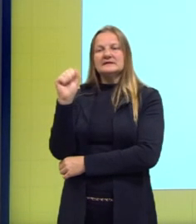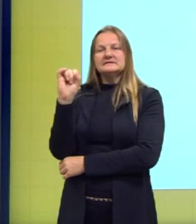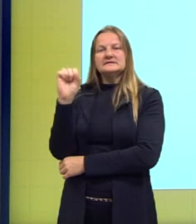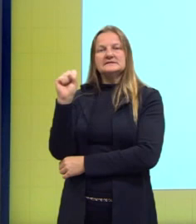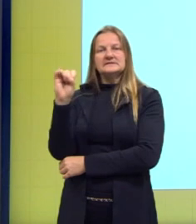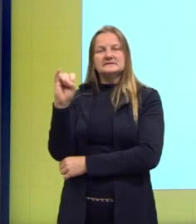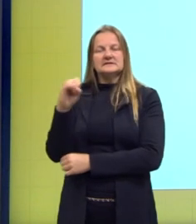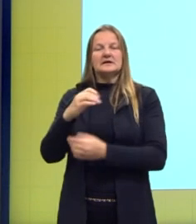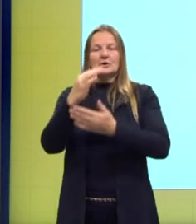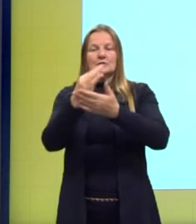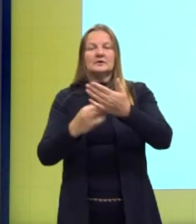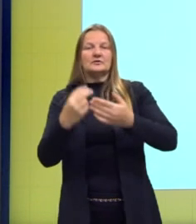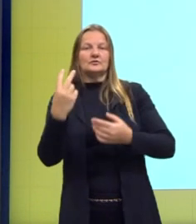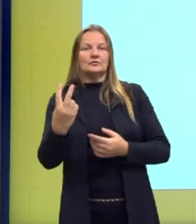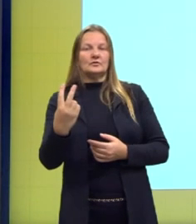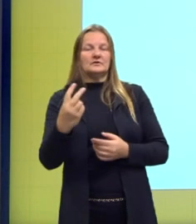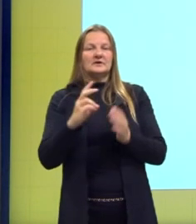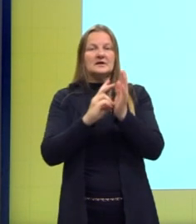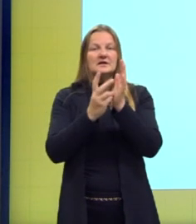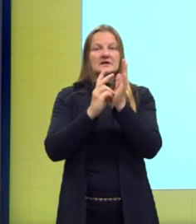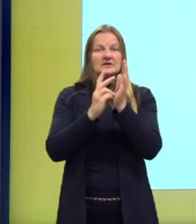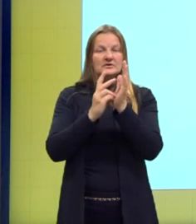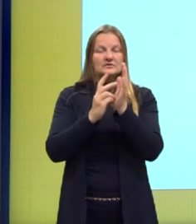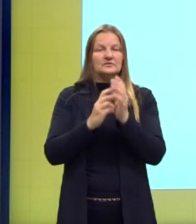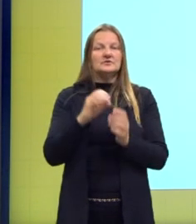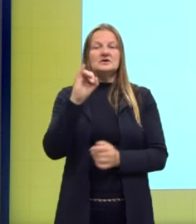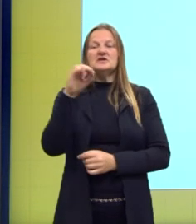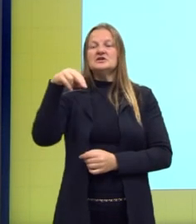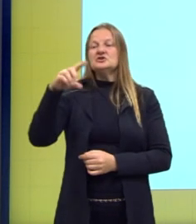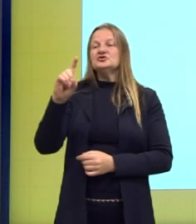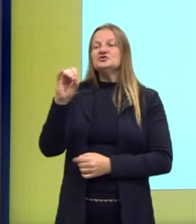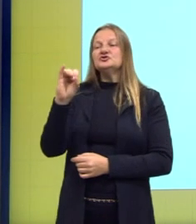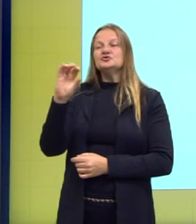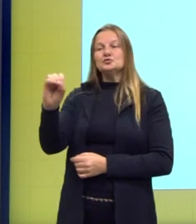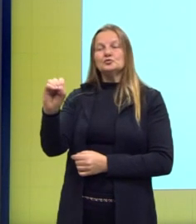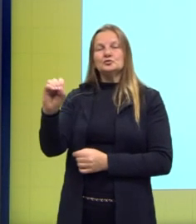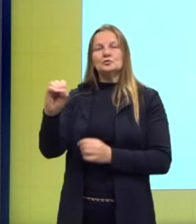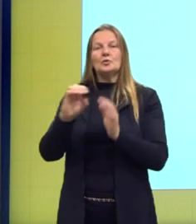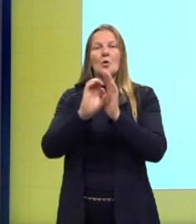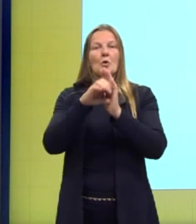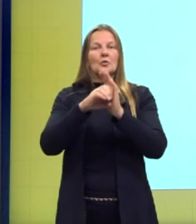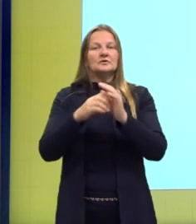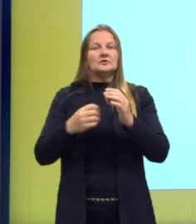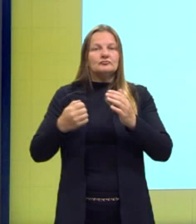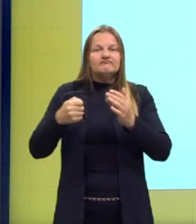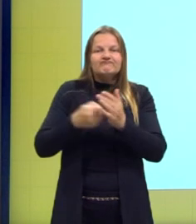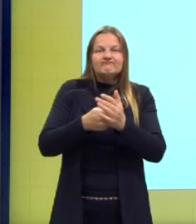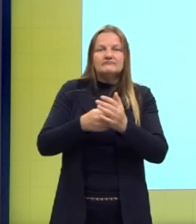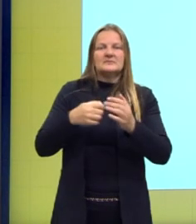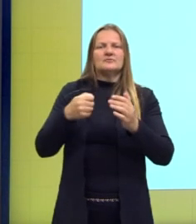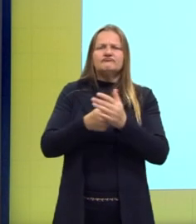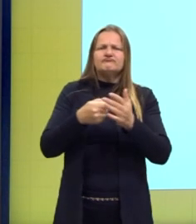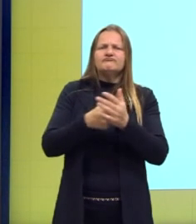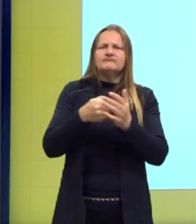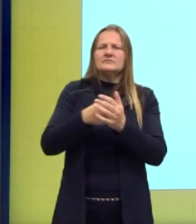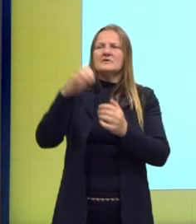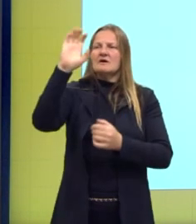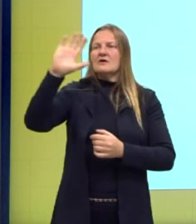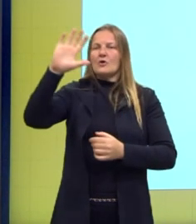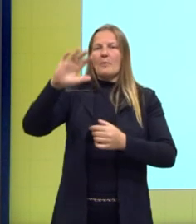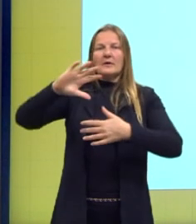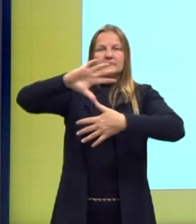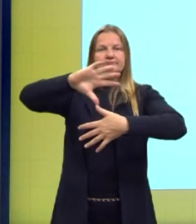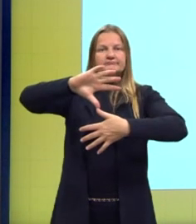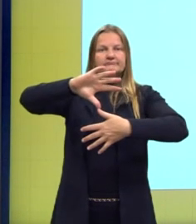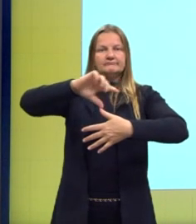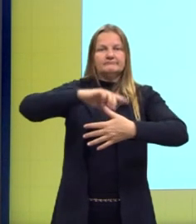o texto dois índio é um conceito construído no processo de conquista da América pelos europeus